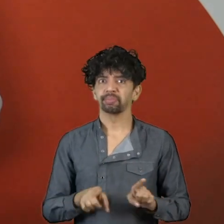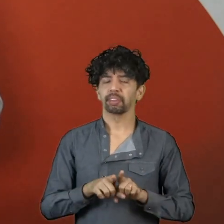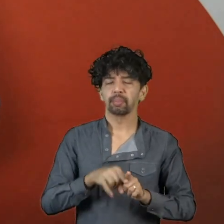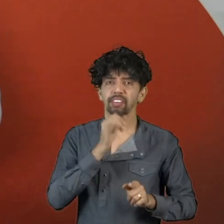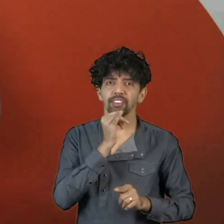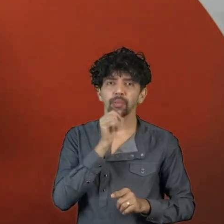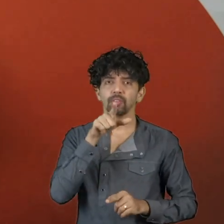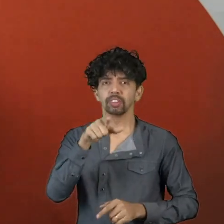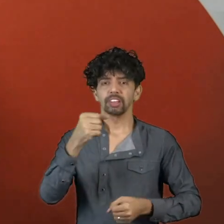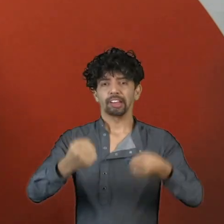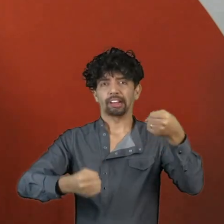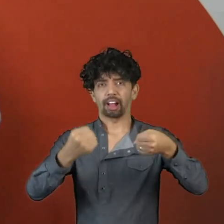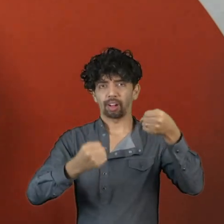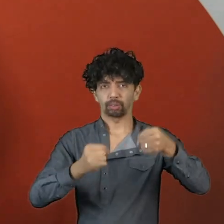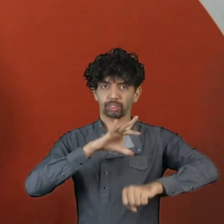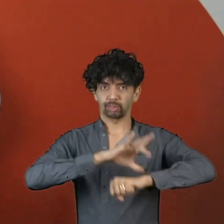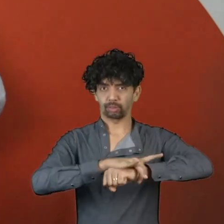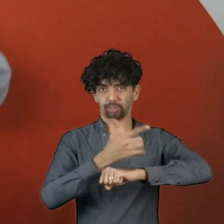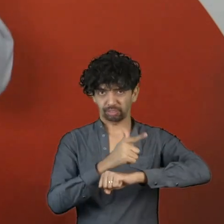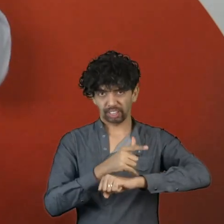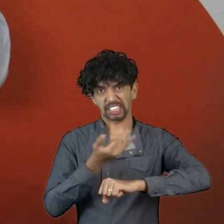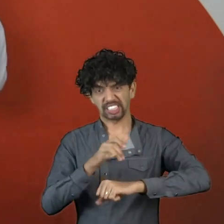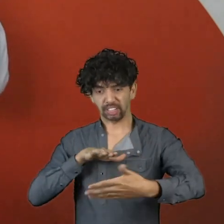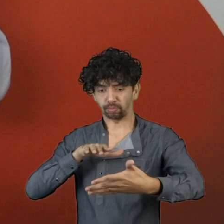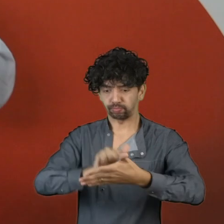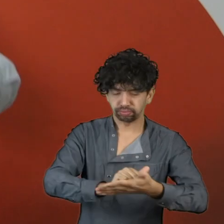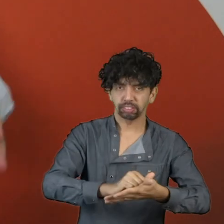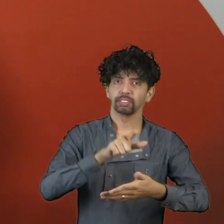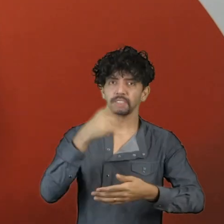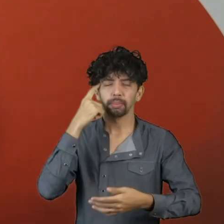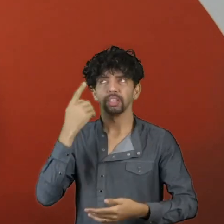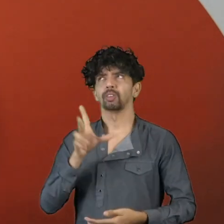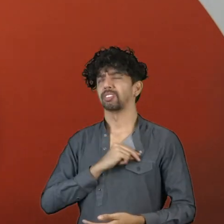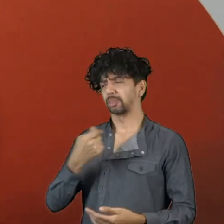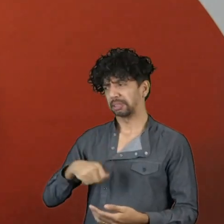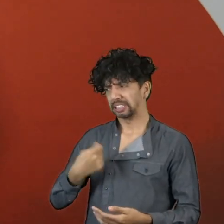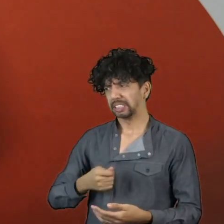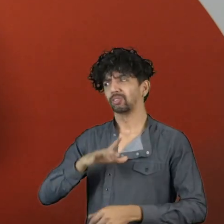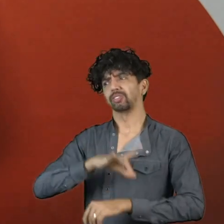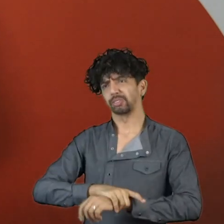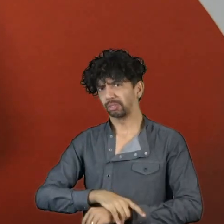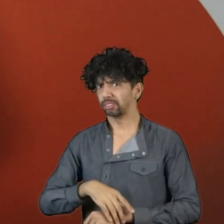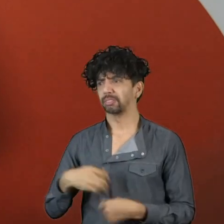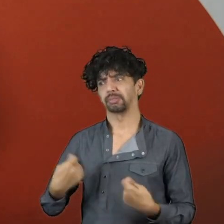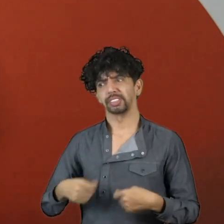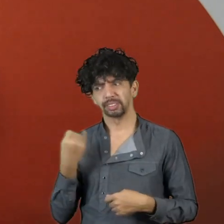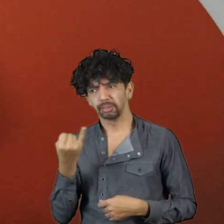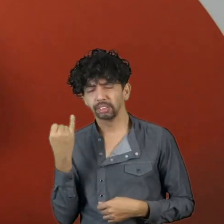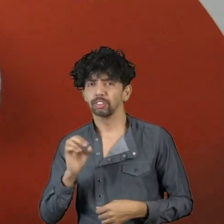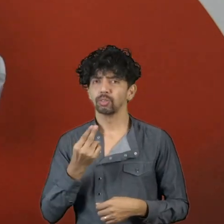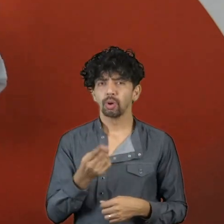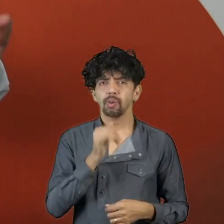seu carro que você não tinha seguro, quando bate você fala, nossa, eu preciso fazer agora, não tem como, vou lá, faço o seguro. Ou